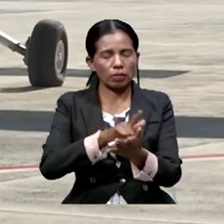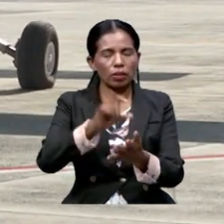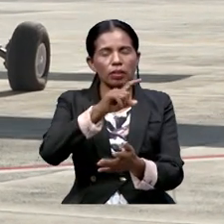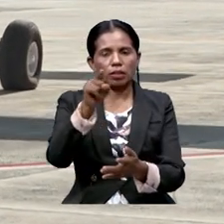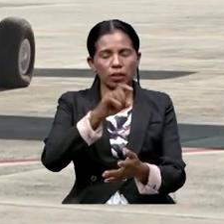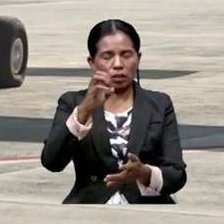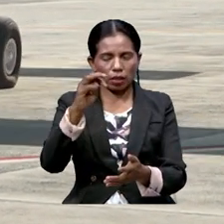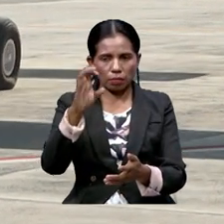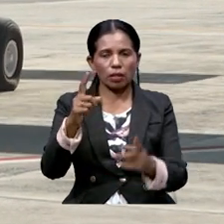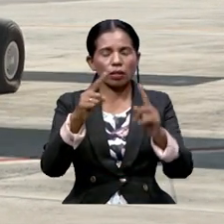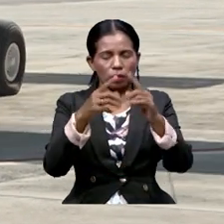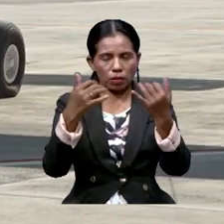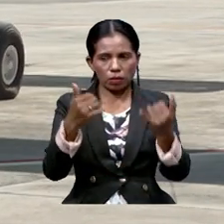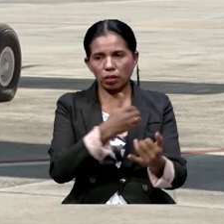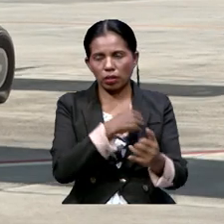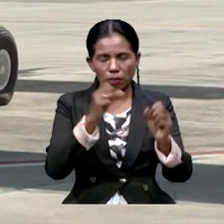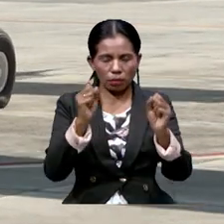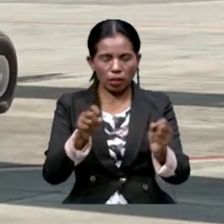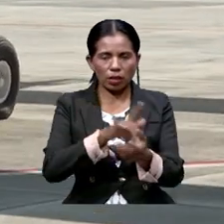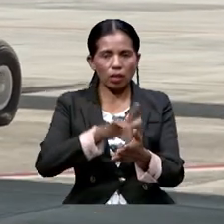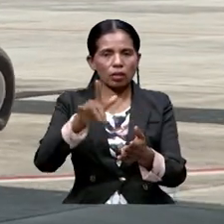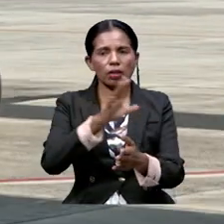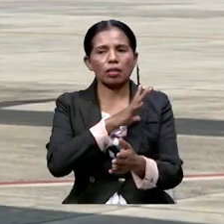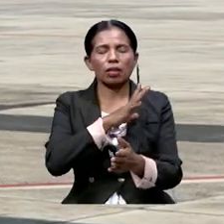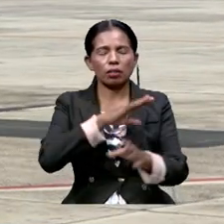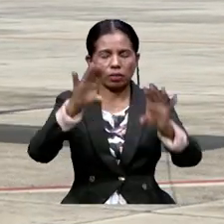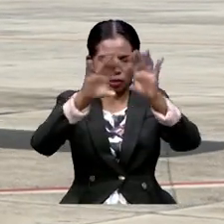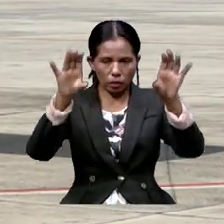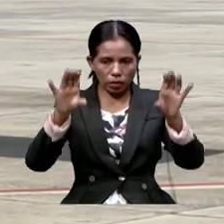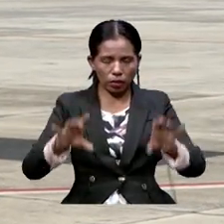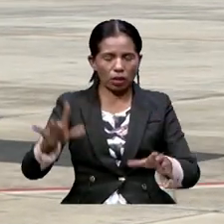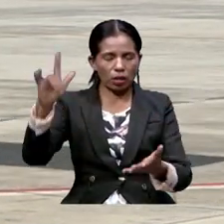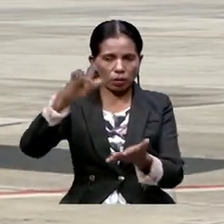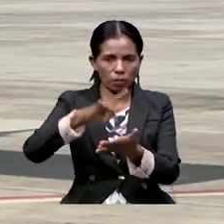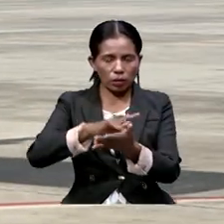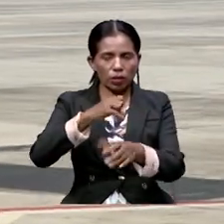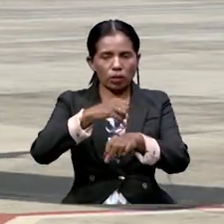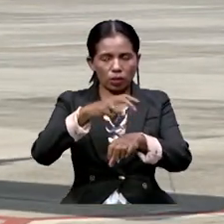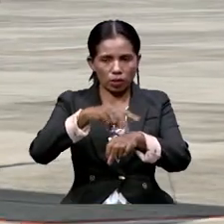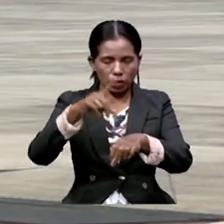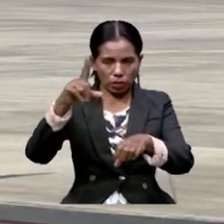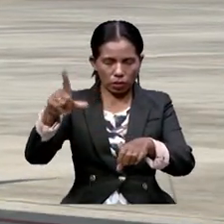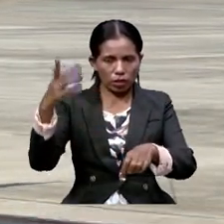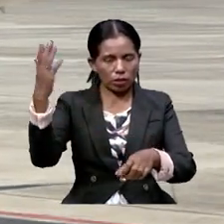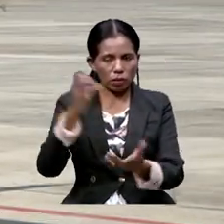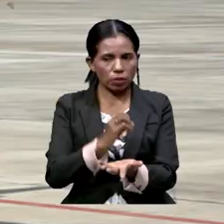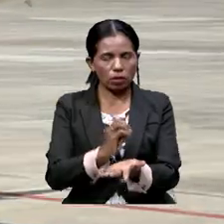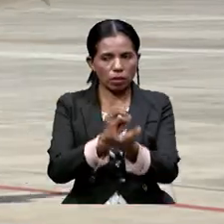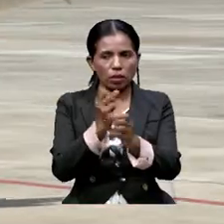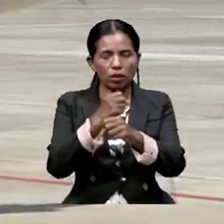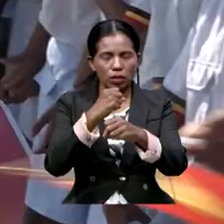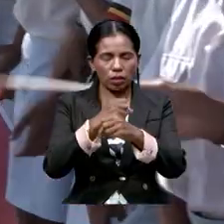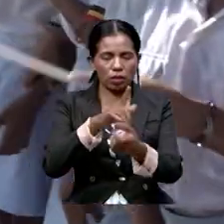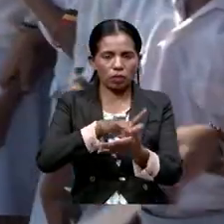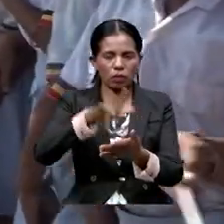mas be torres ne sidag bele hal operação tam se rei em certificação ba aeroporto internacional Rota do Sândalo antes realiza